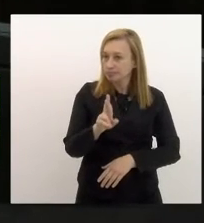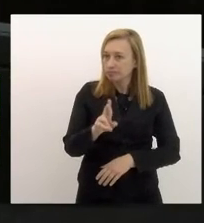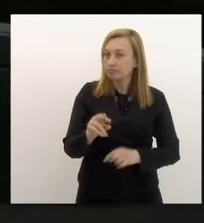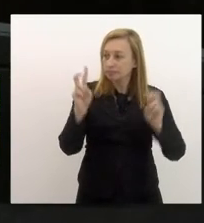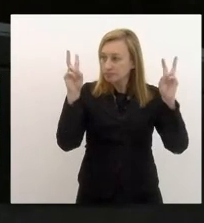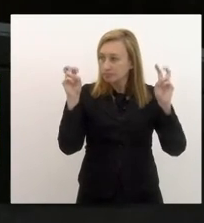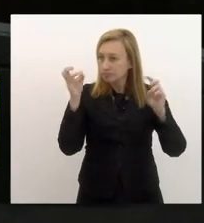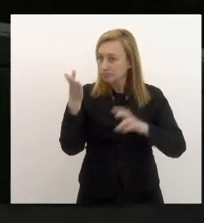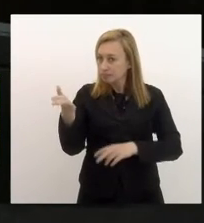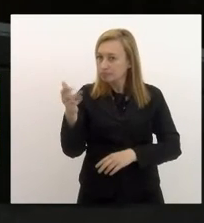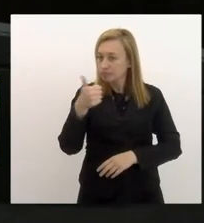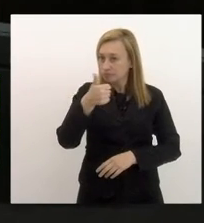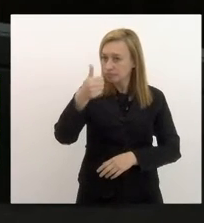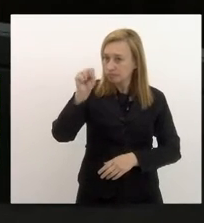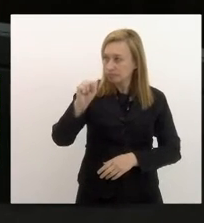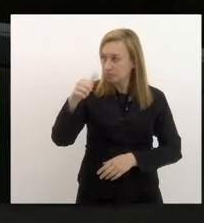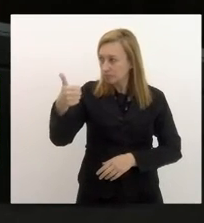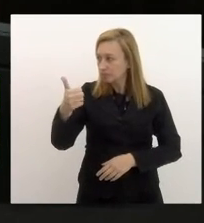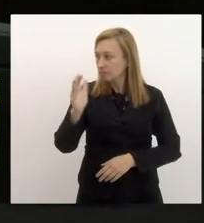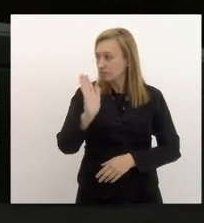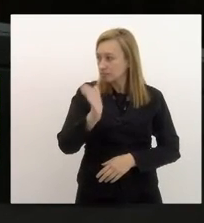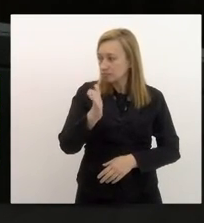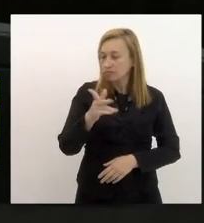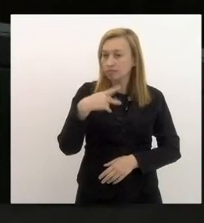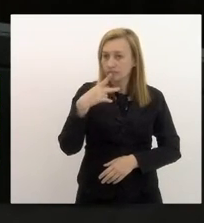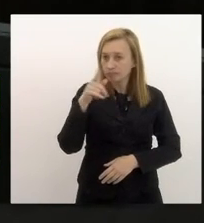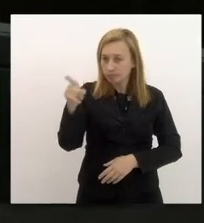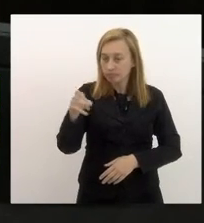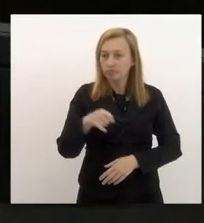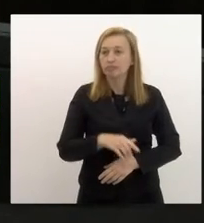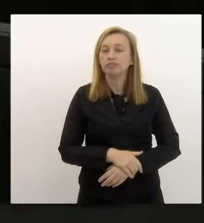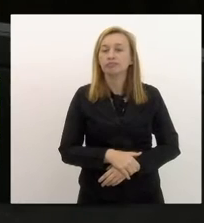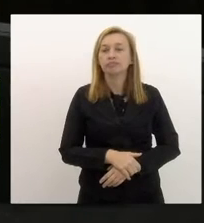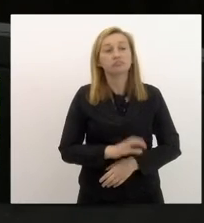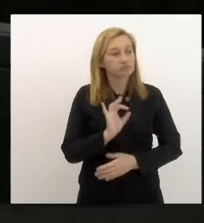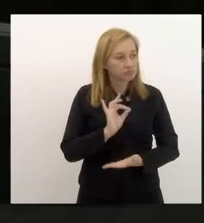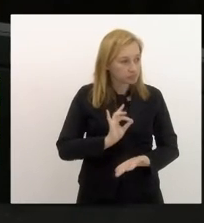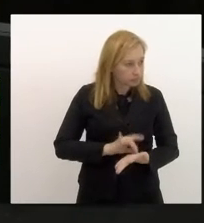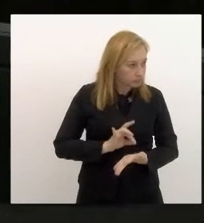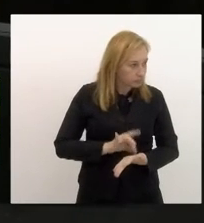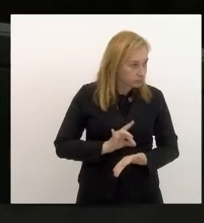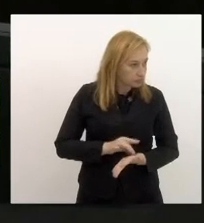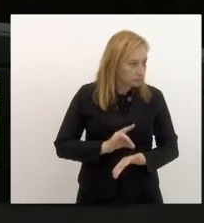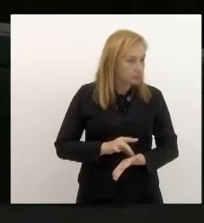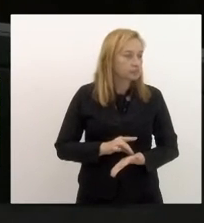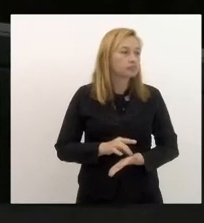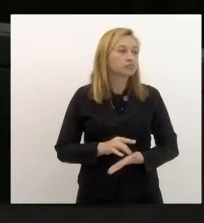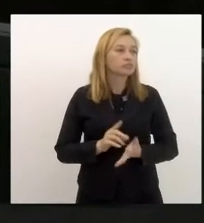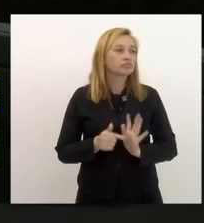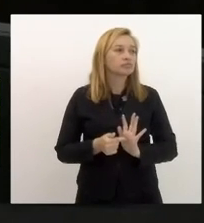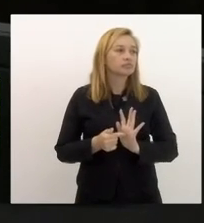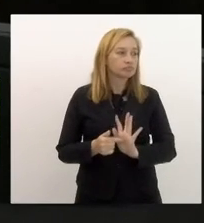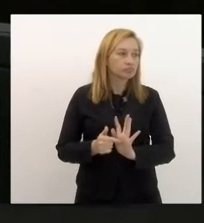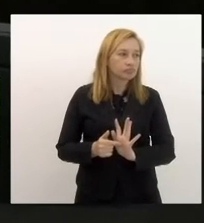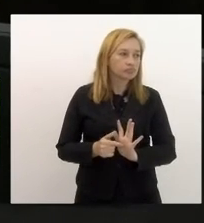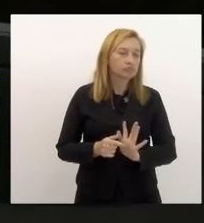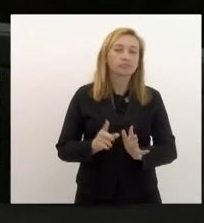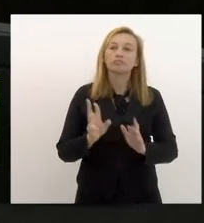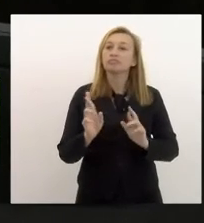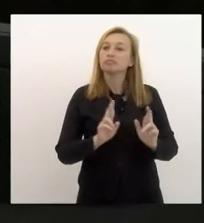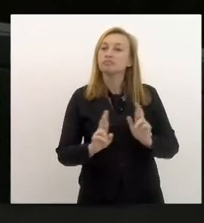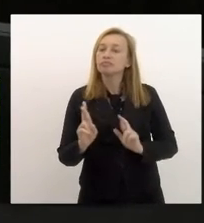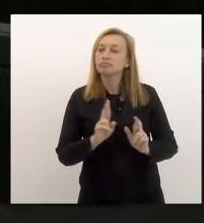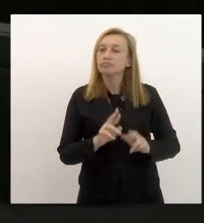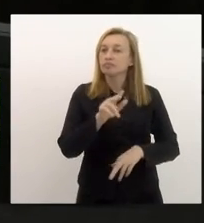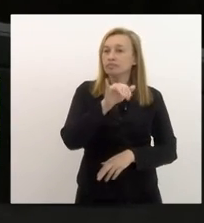com a questão do 181 que eu já tinha dado aqui aqui é realmente tem que ser colocado é com